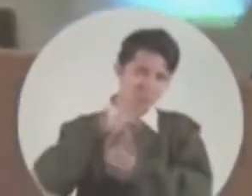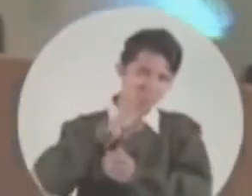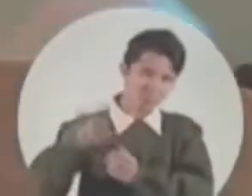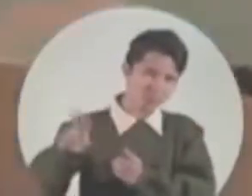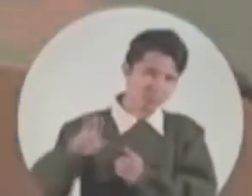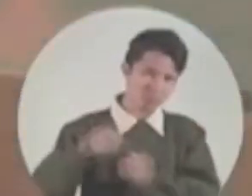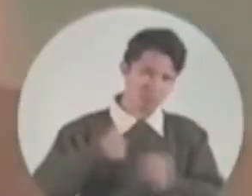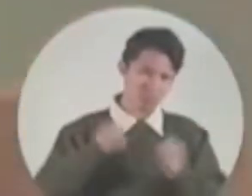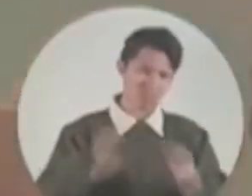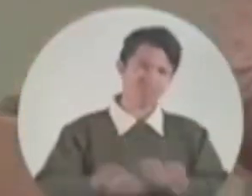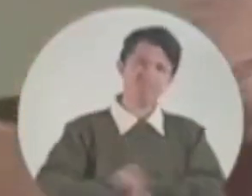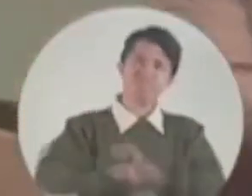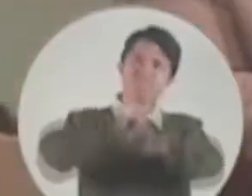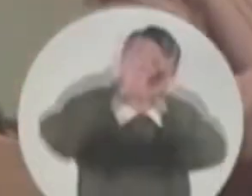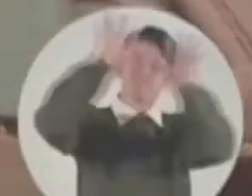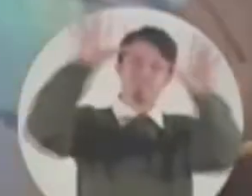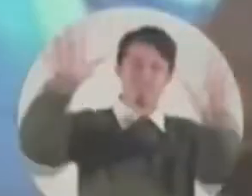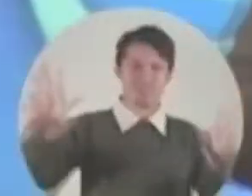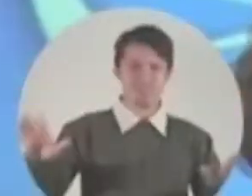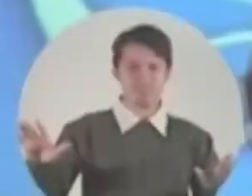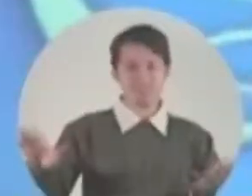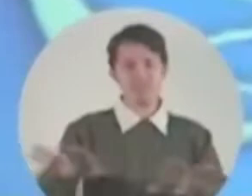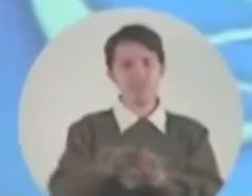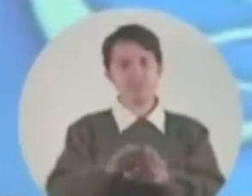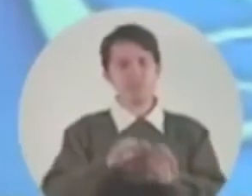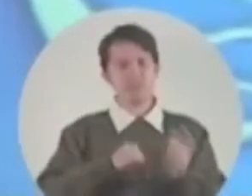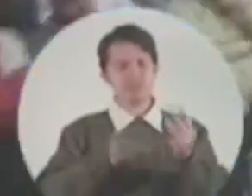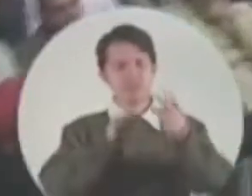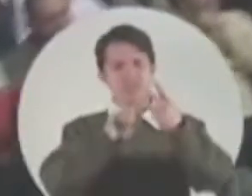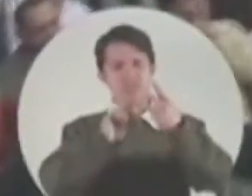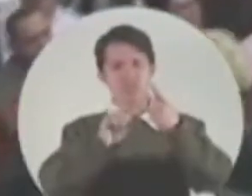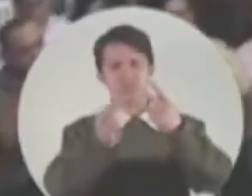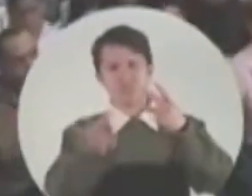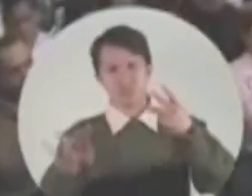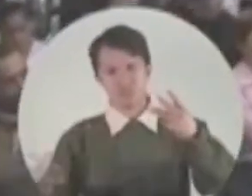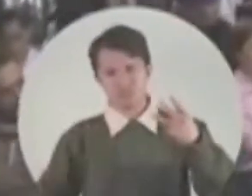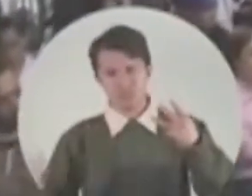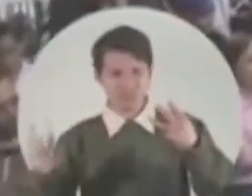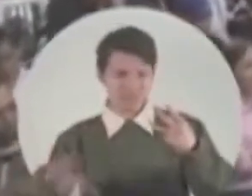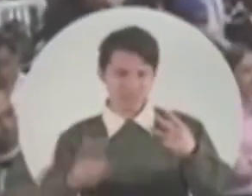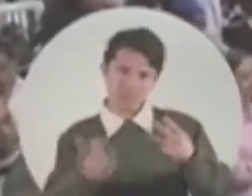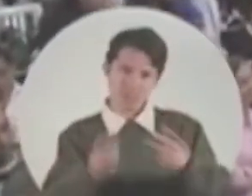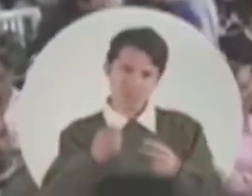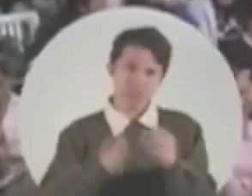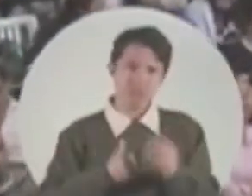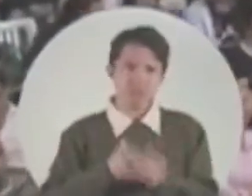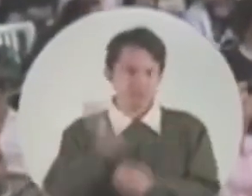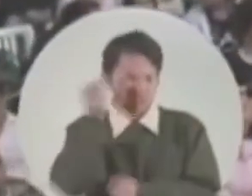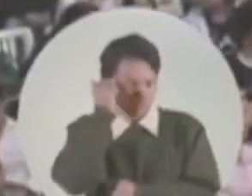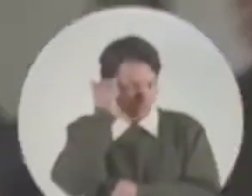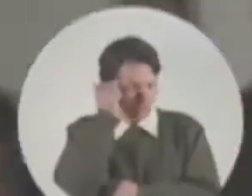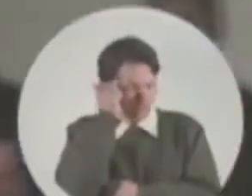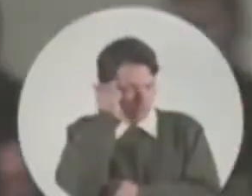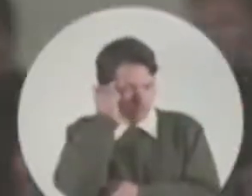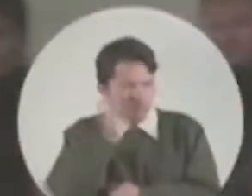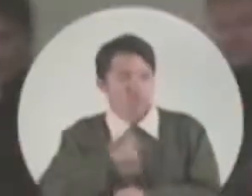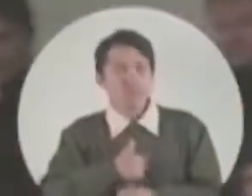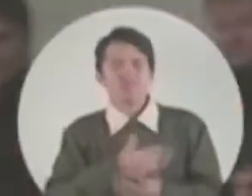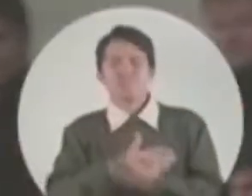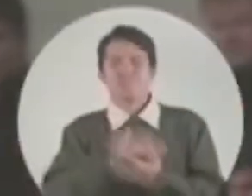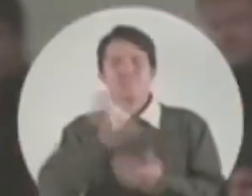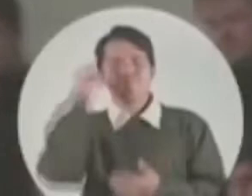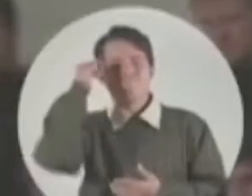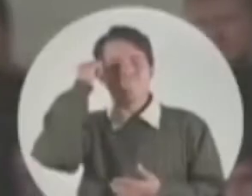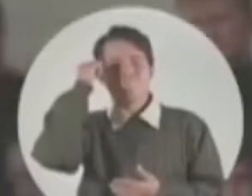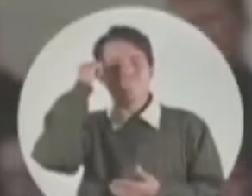E aí o nome de Jesus é glorificado. Terceira face da adoração é a face da devoção.